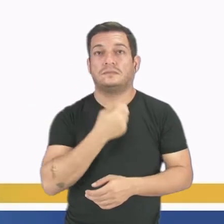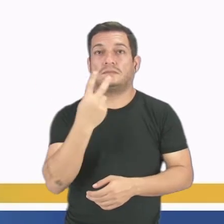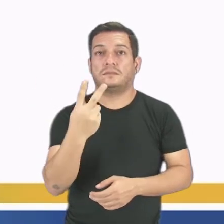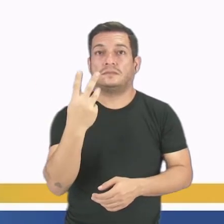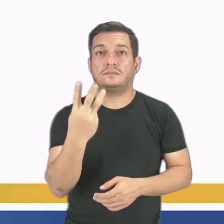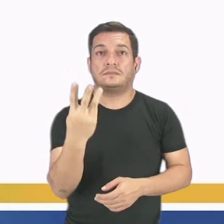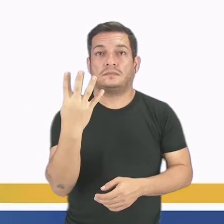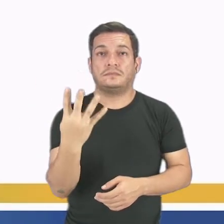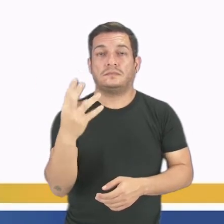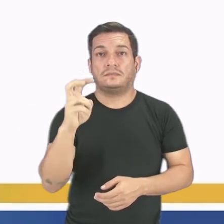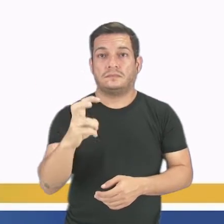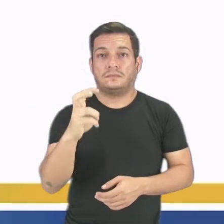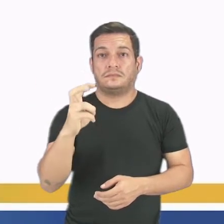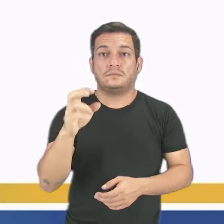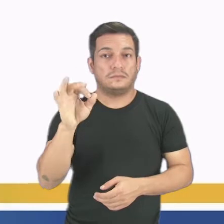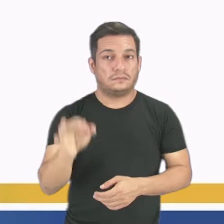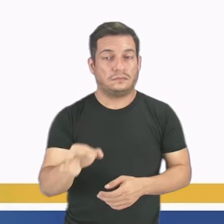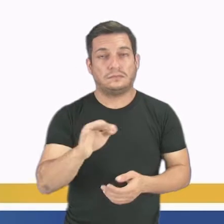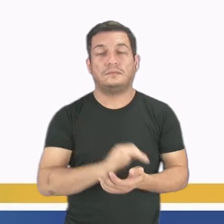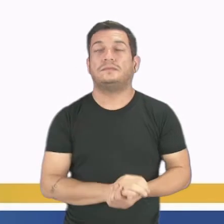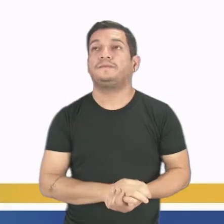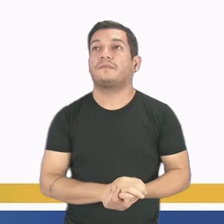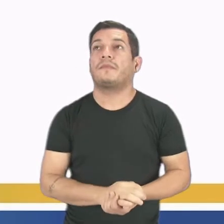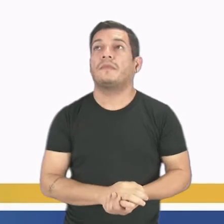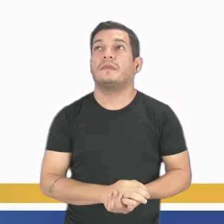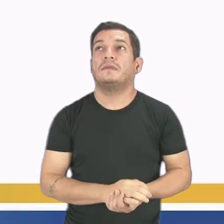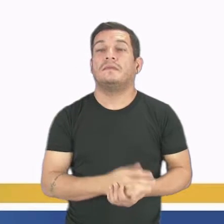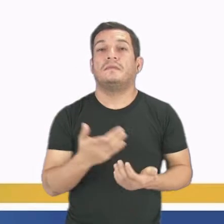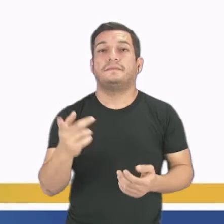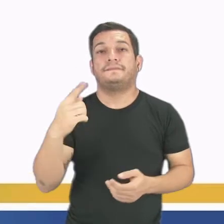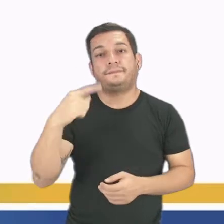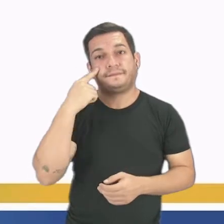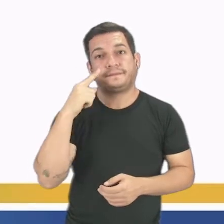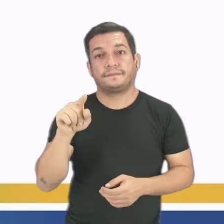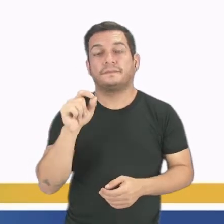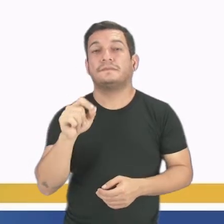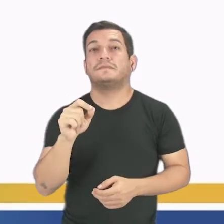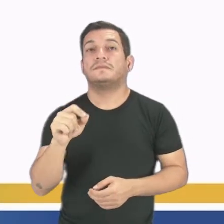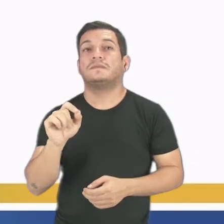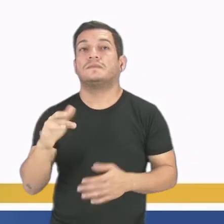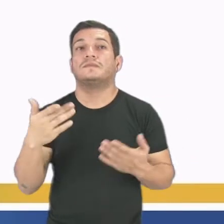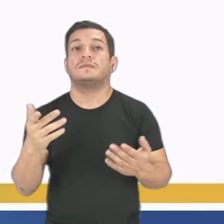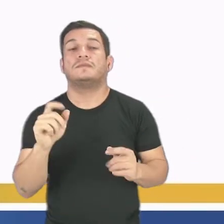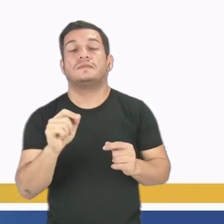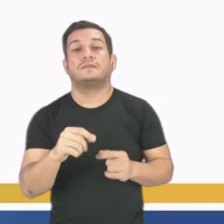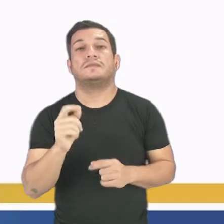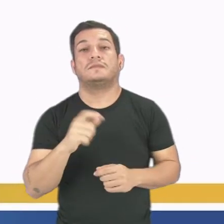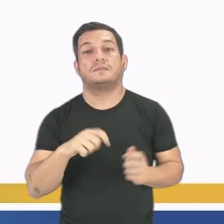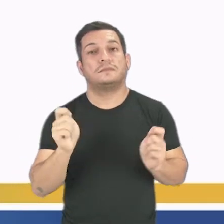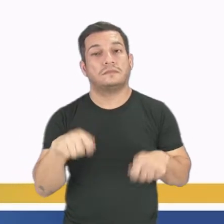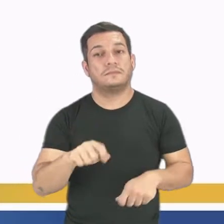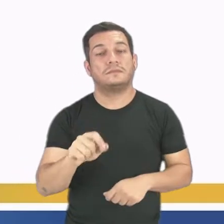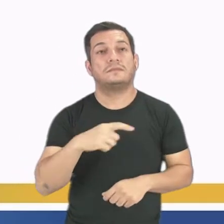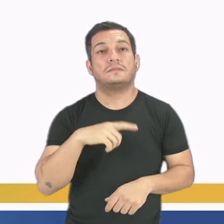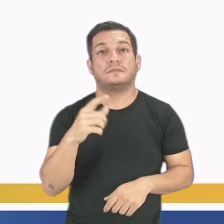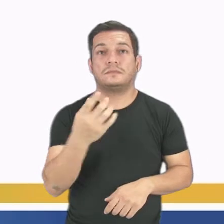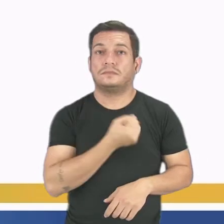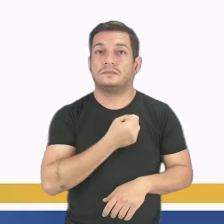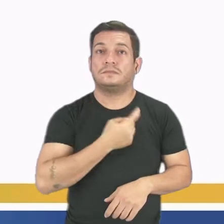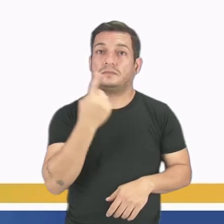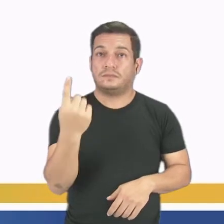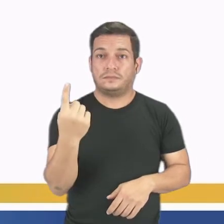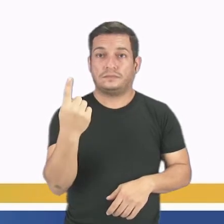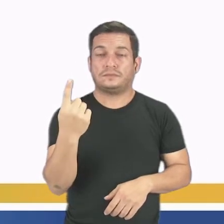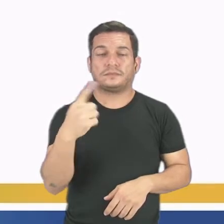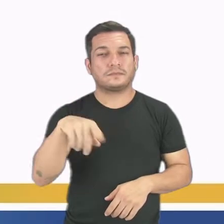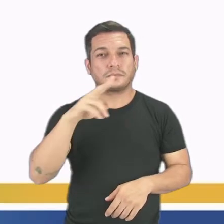2, 3, 4 e 5, correto? Bem, veja só. Qual a probabilidade de sair uma face com o número